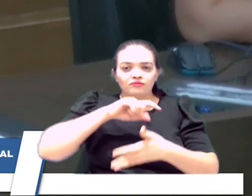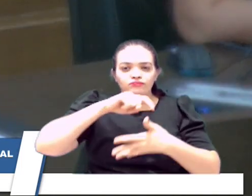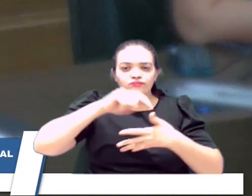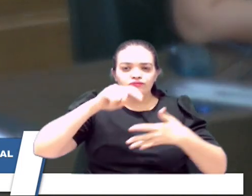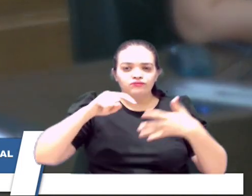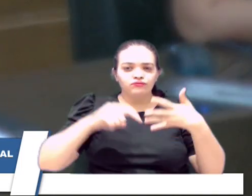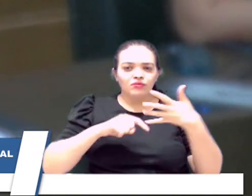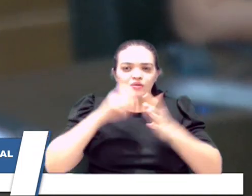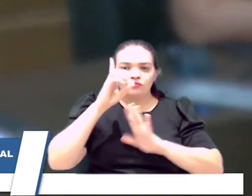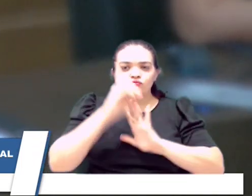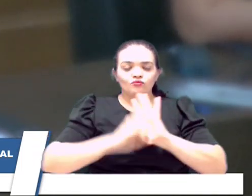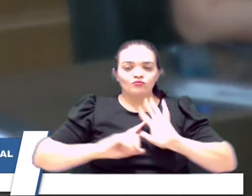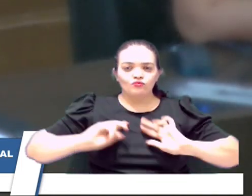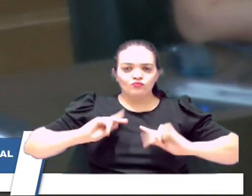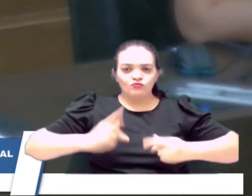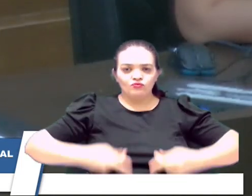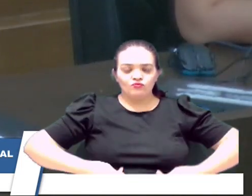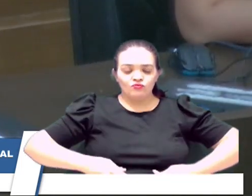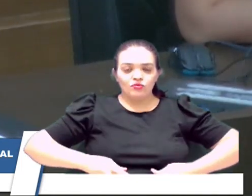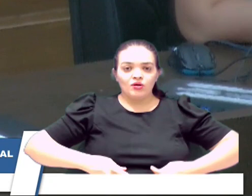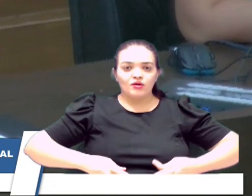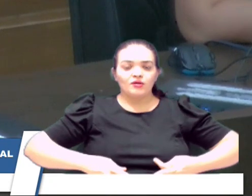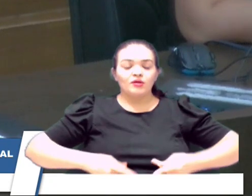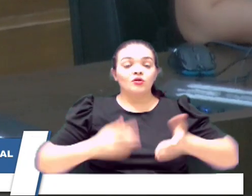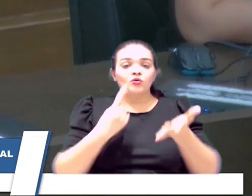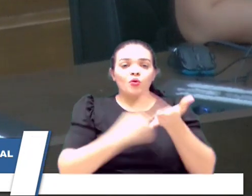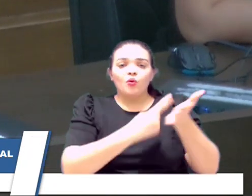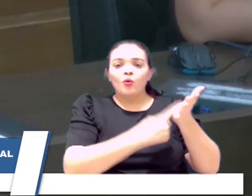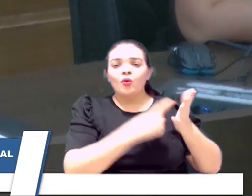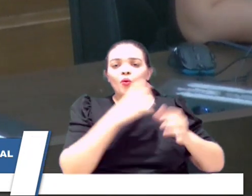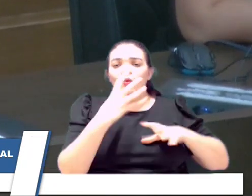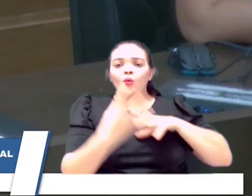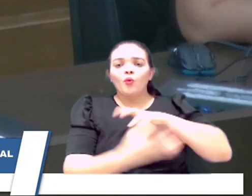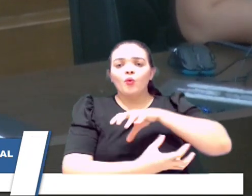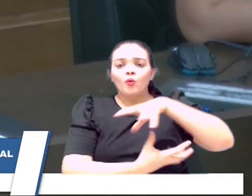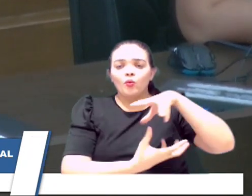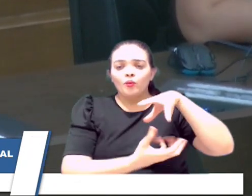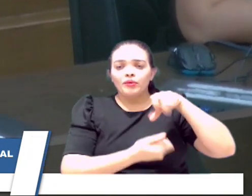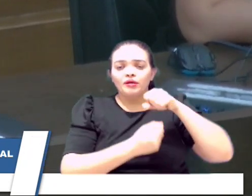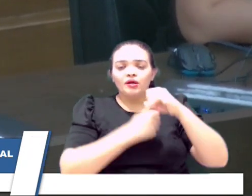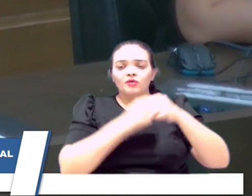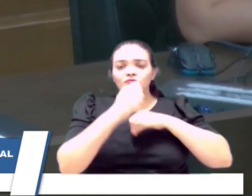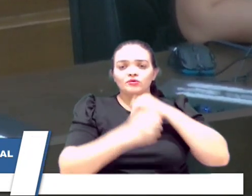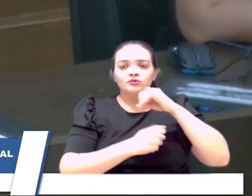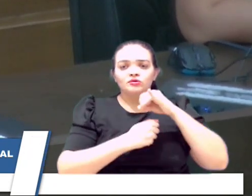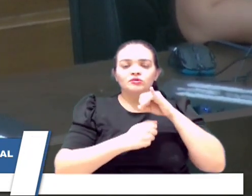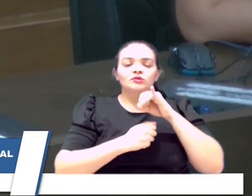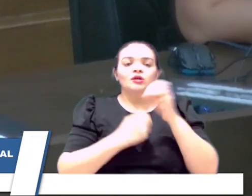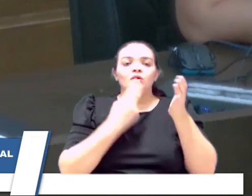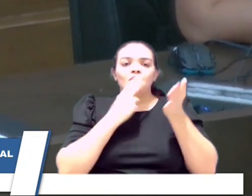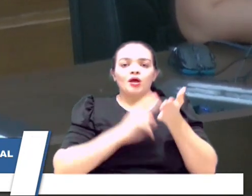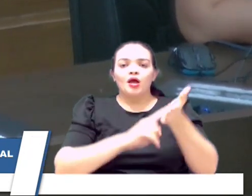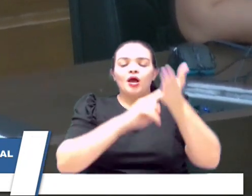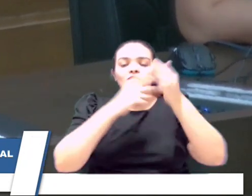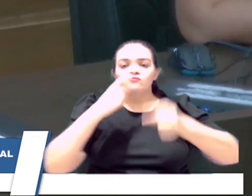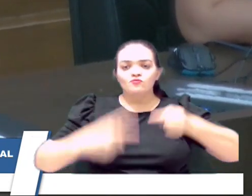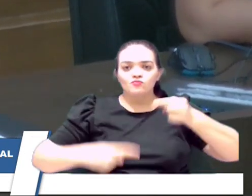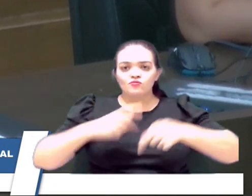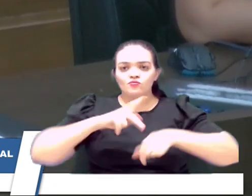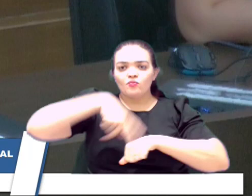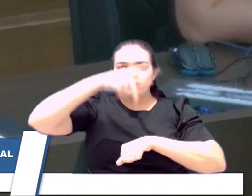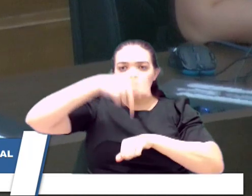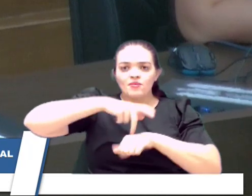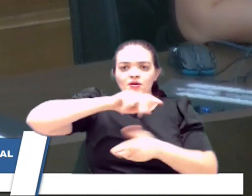humanos, há tempos que os tratados internacionais e mesmo as cartas políticas dos diversos países reconhecem como um dos